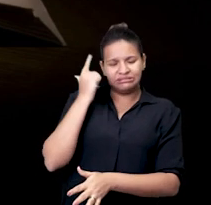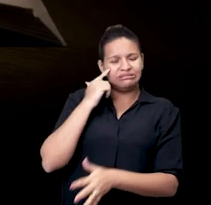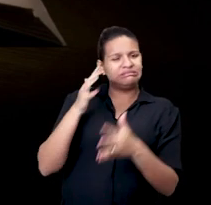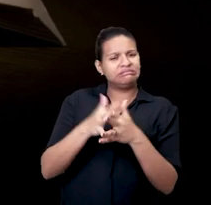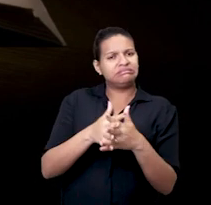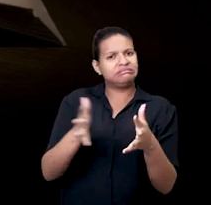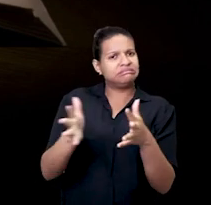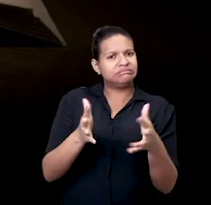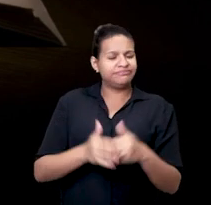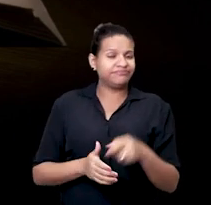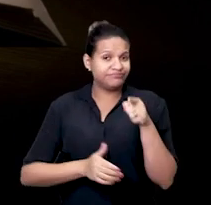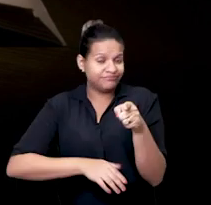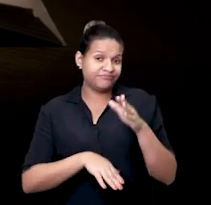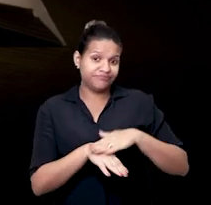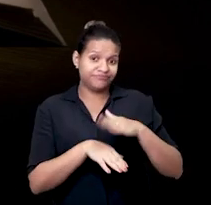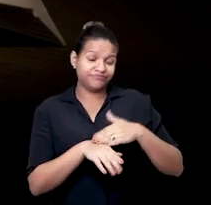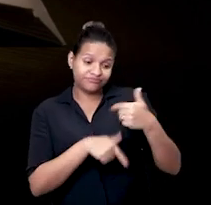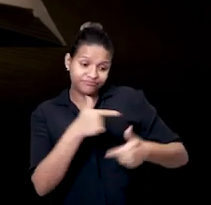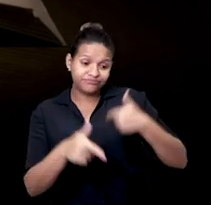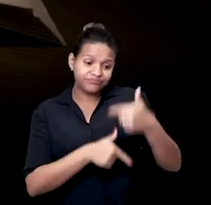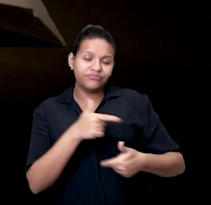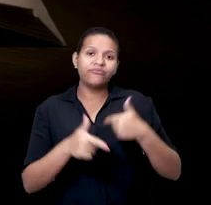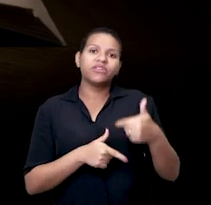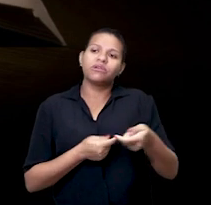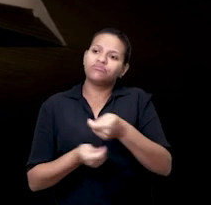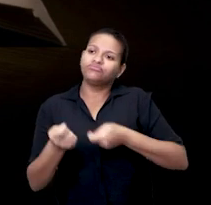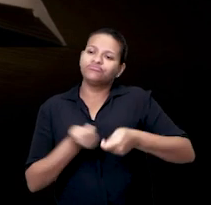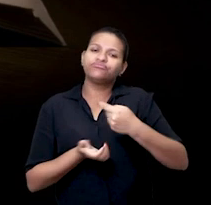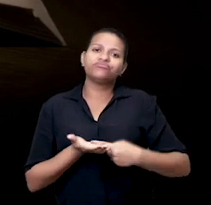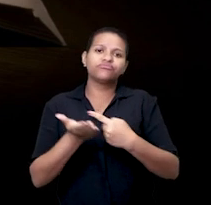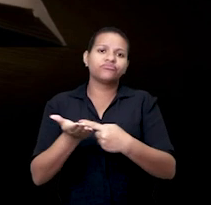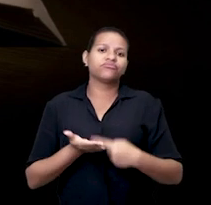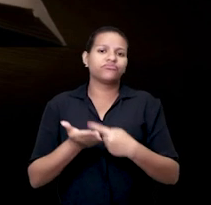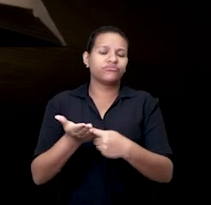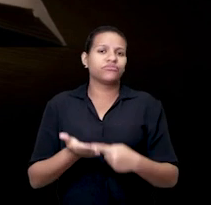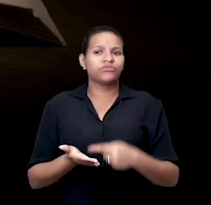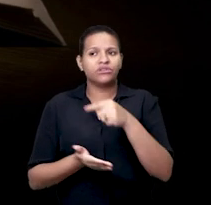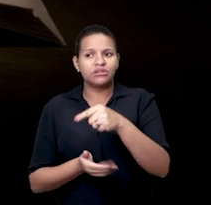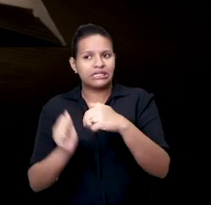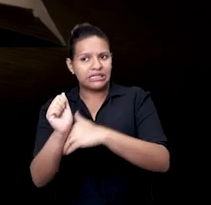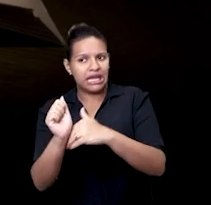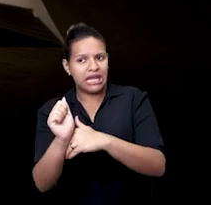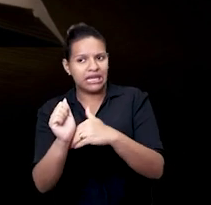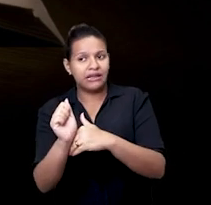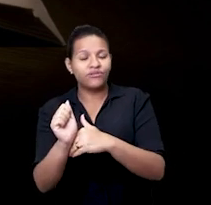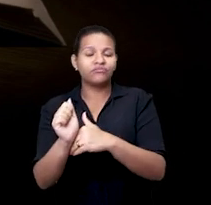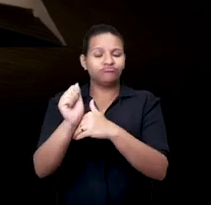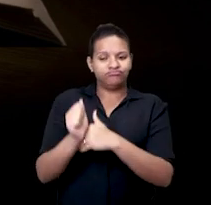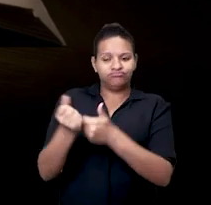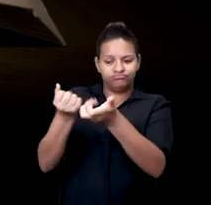Trata teu negócio com teu próximo de maneira a não revelar o segredo de outro. Para que não sejas